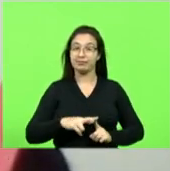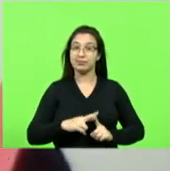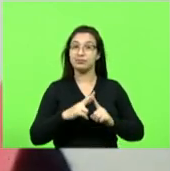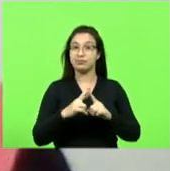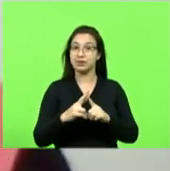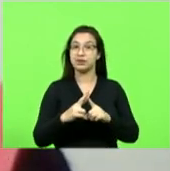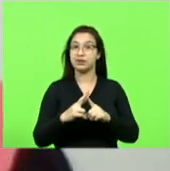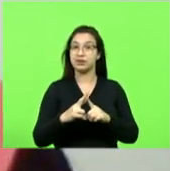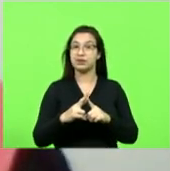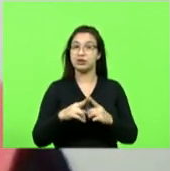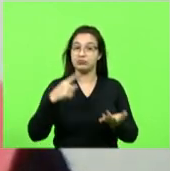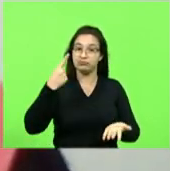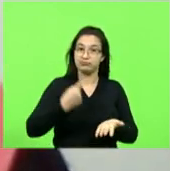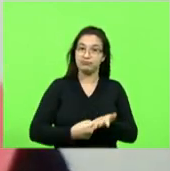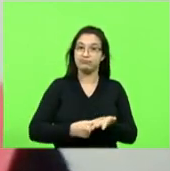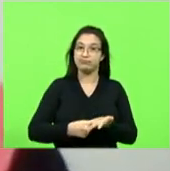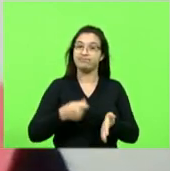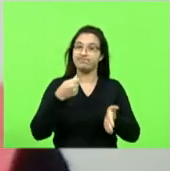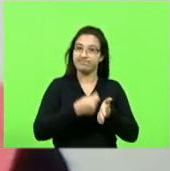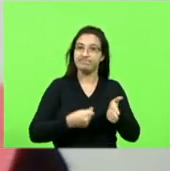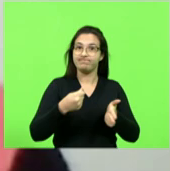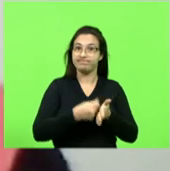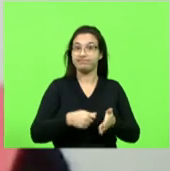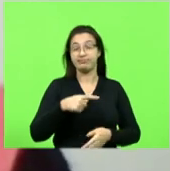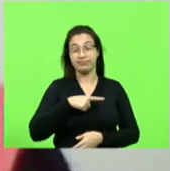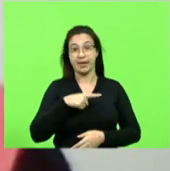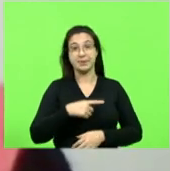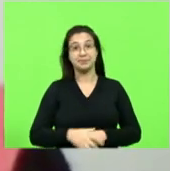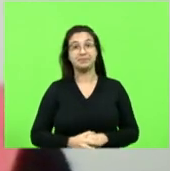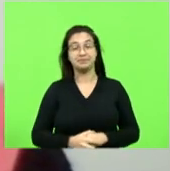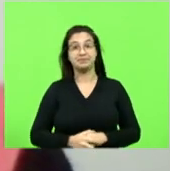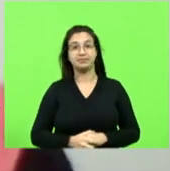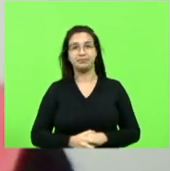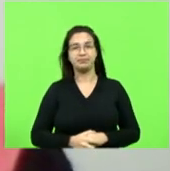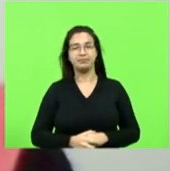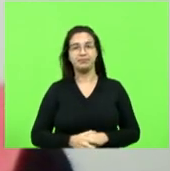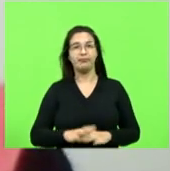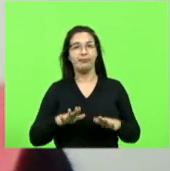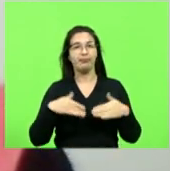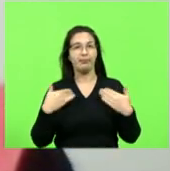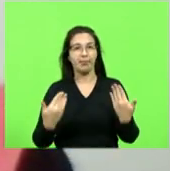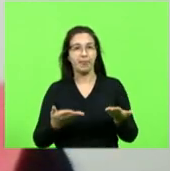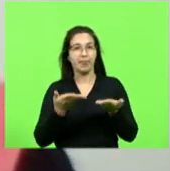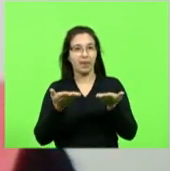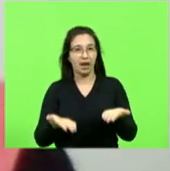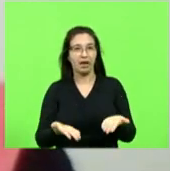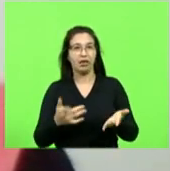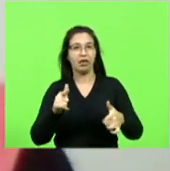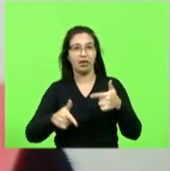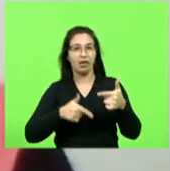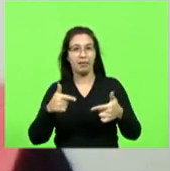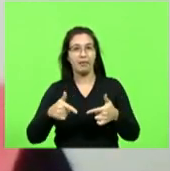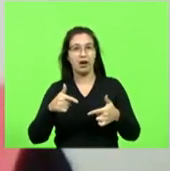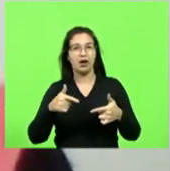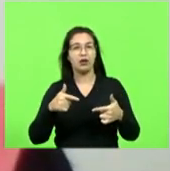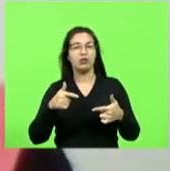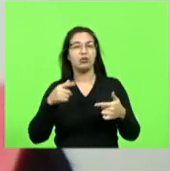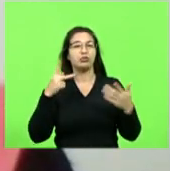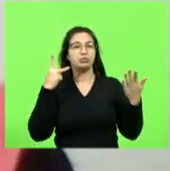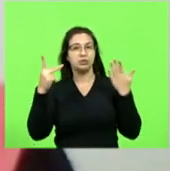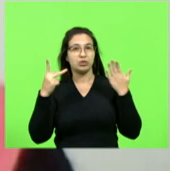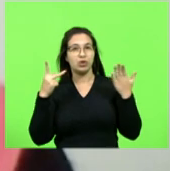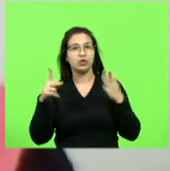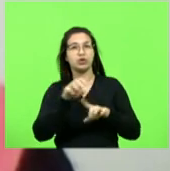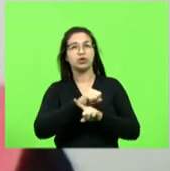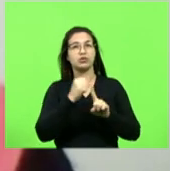da resistência. Nesta conjuntura, as categorias do serviço social e psicologia agregam no